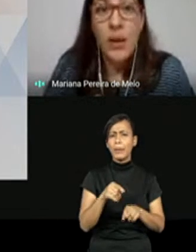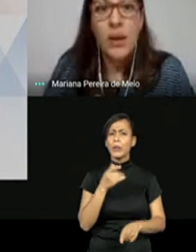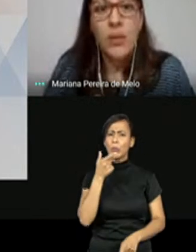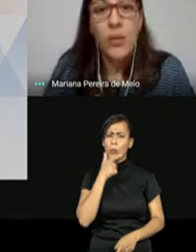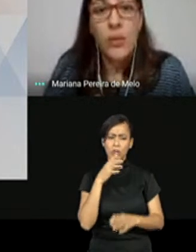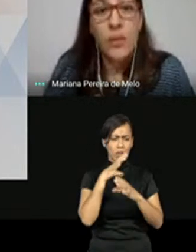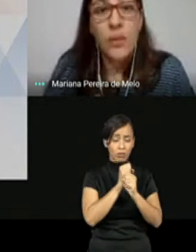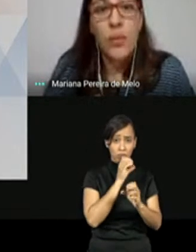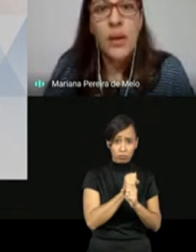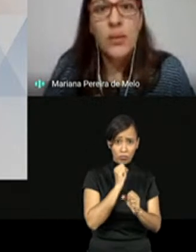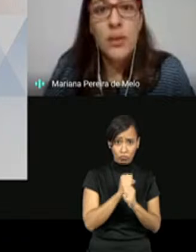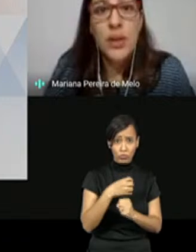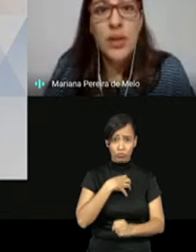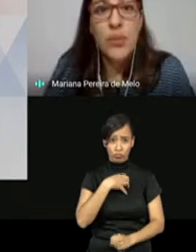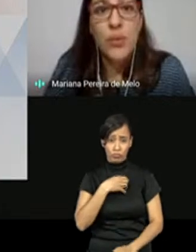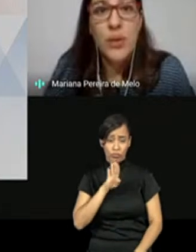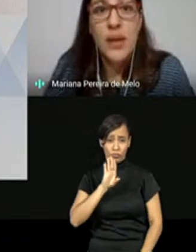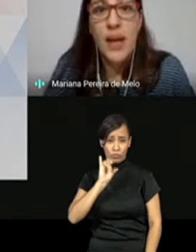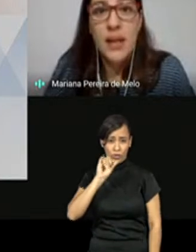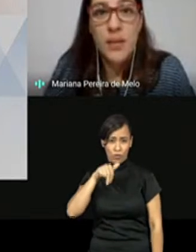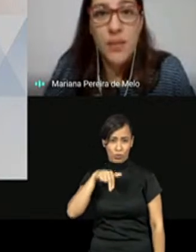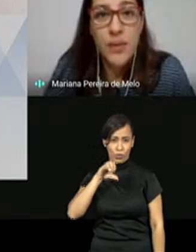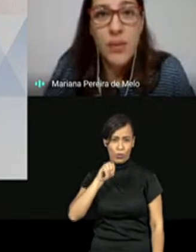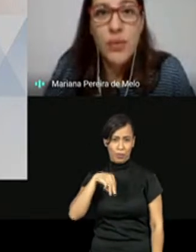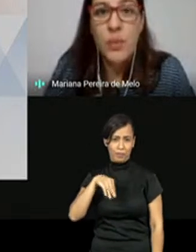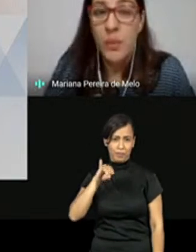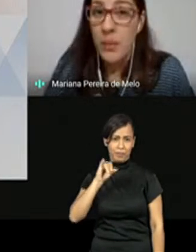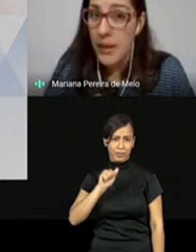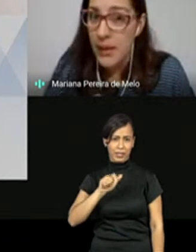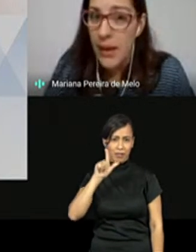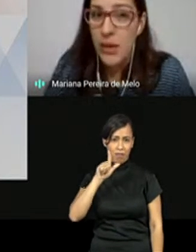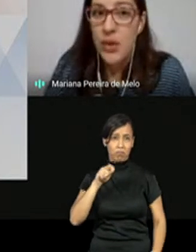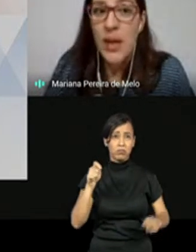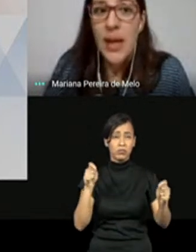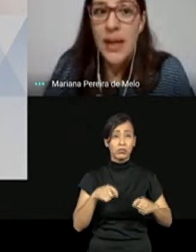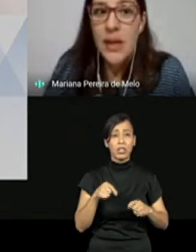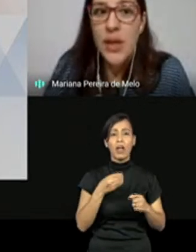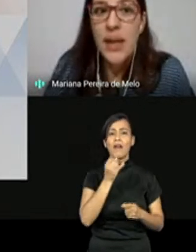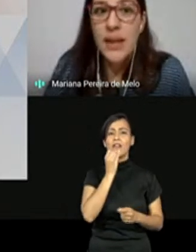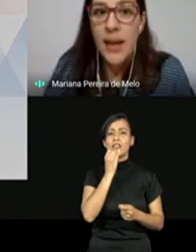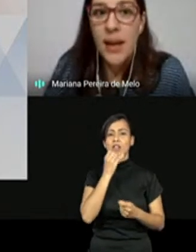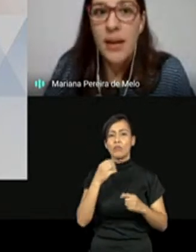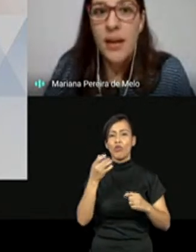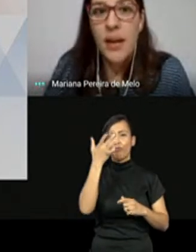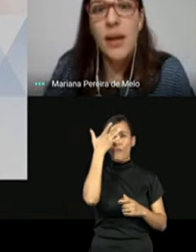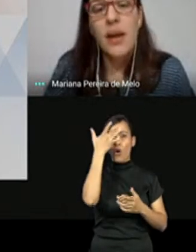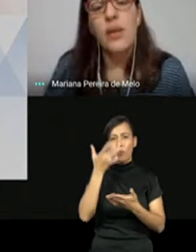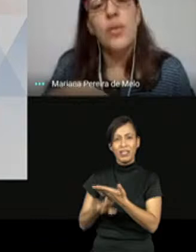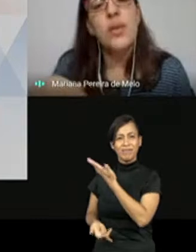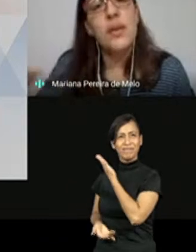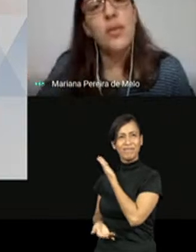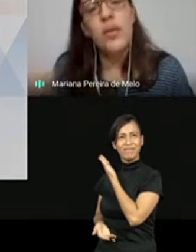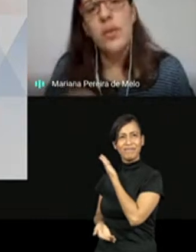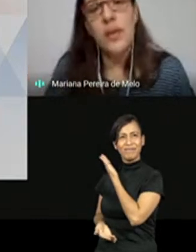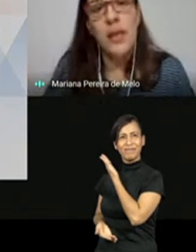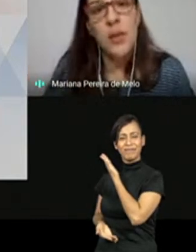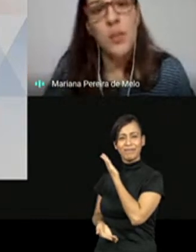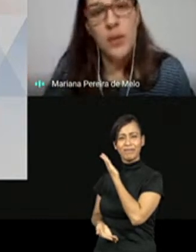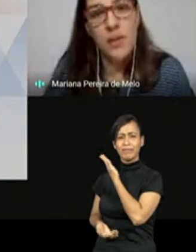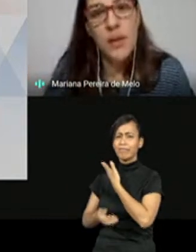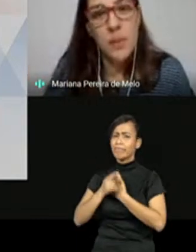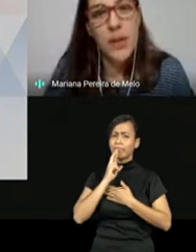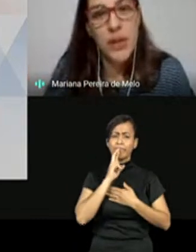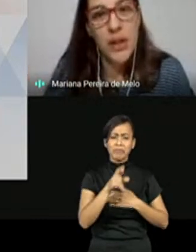binomial, quando a gente usa essa função de probabilidade, ela já dá todos os